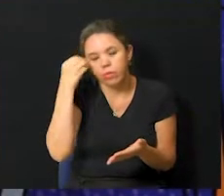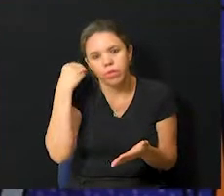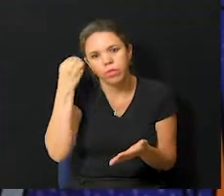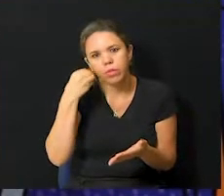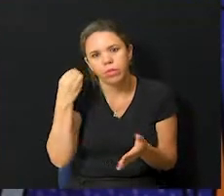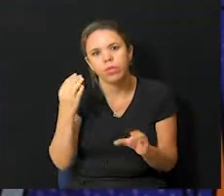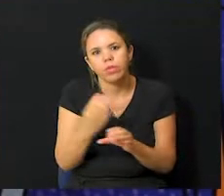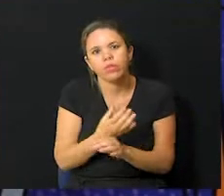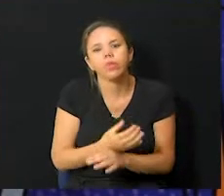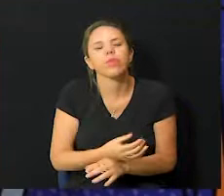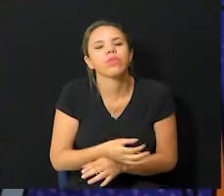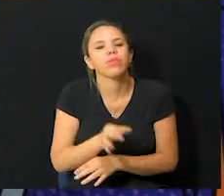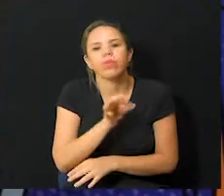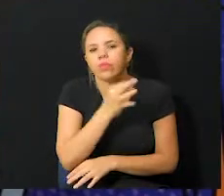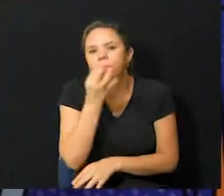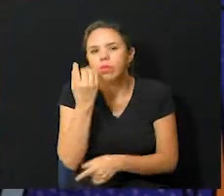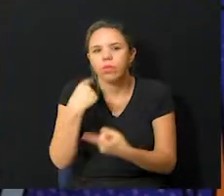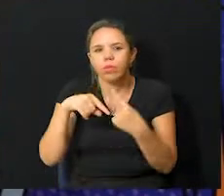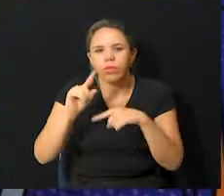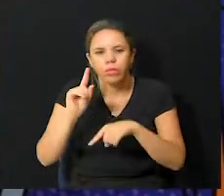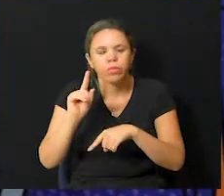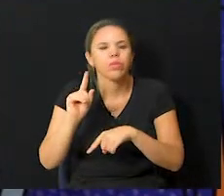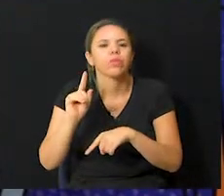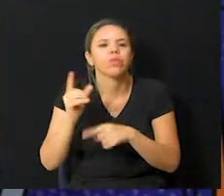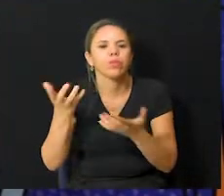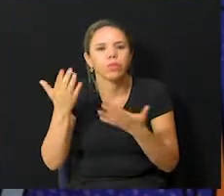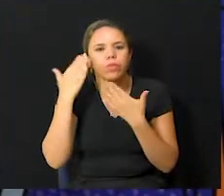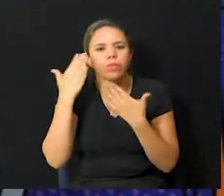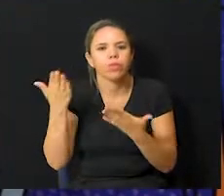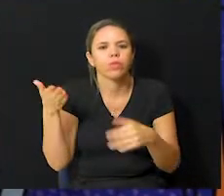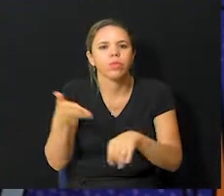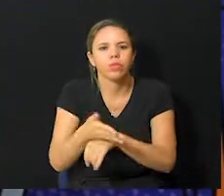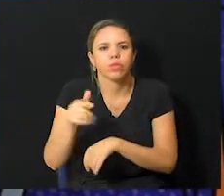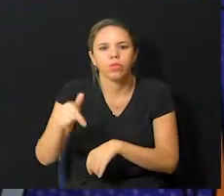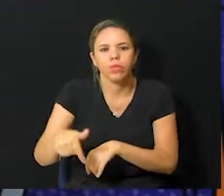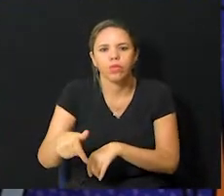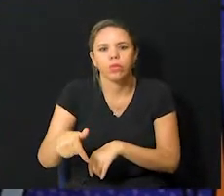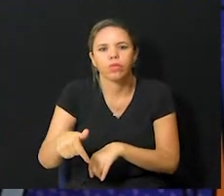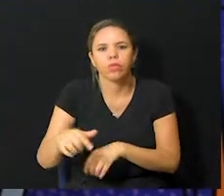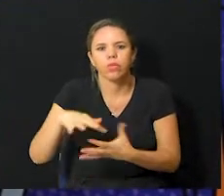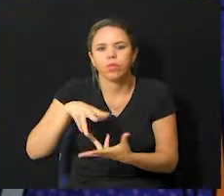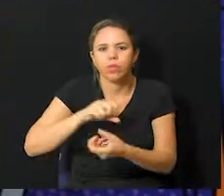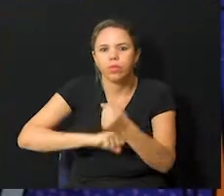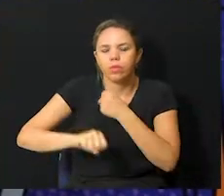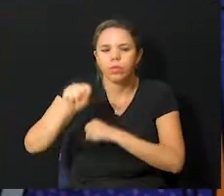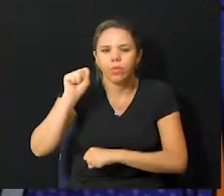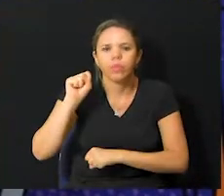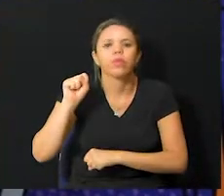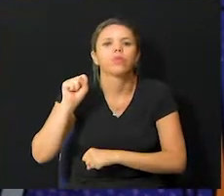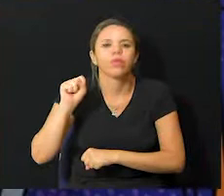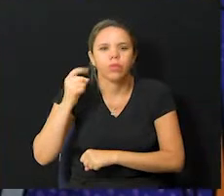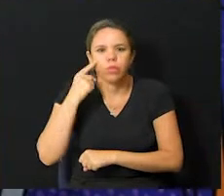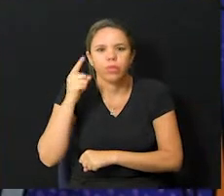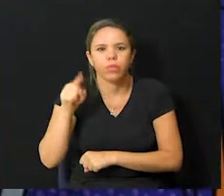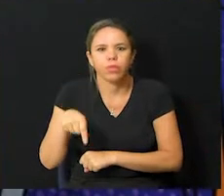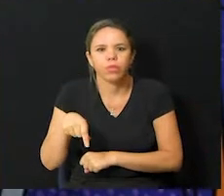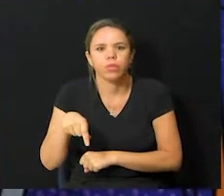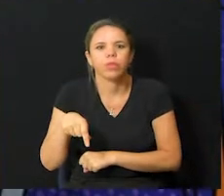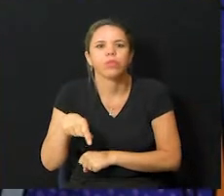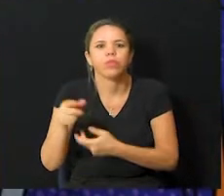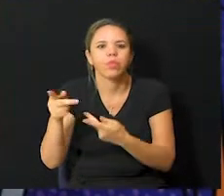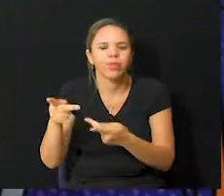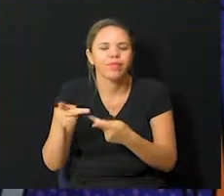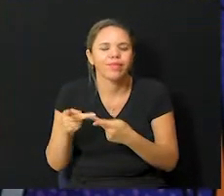mais completa. Sensacional. Adriana, quero agradecer a sua participação aqui no Universo Épico. E olha, vou